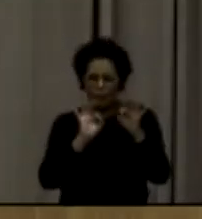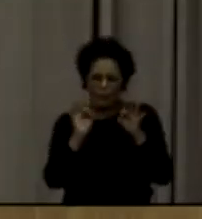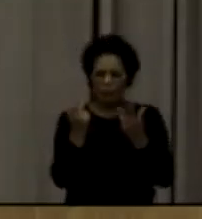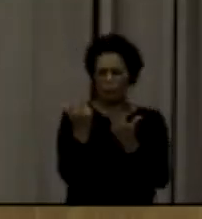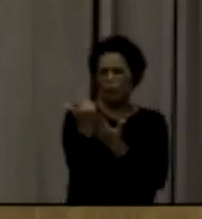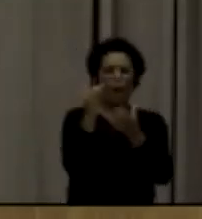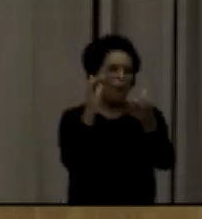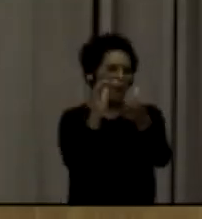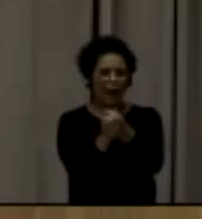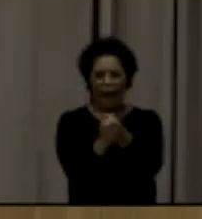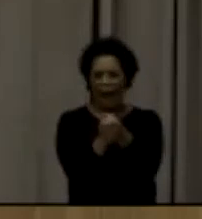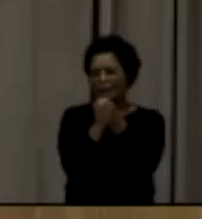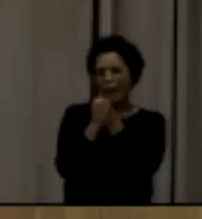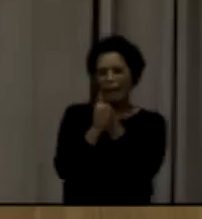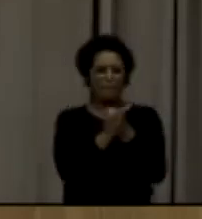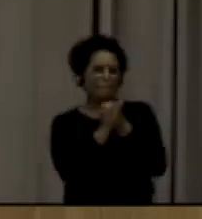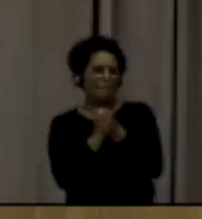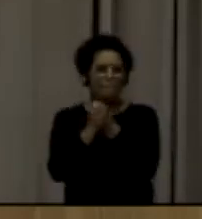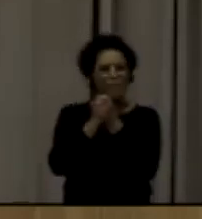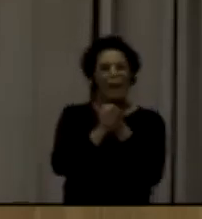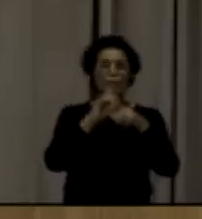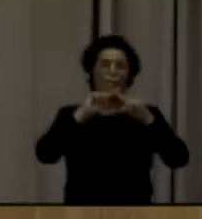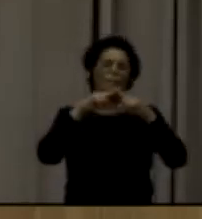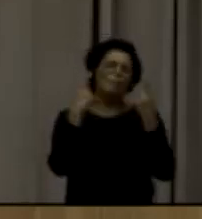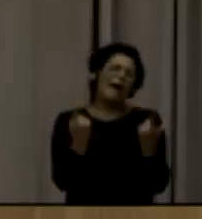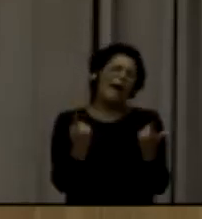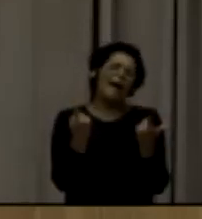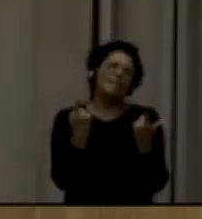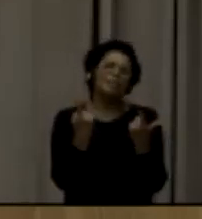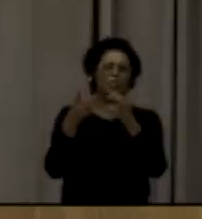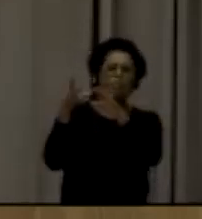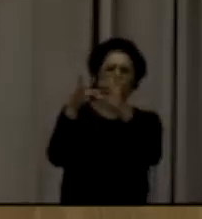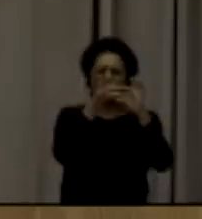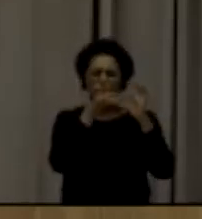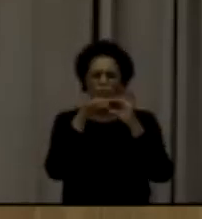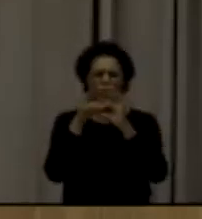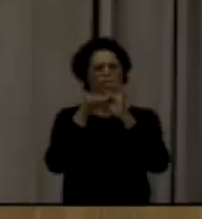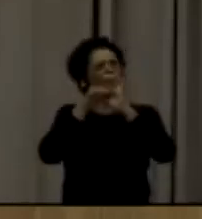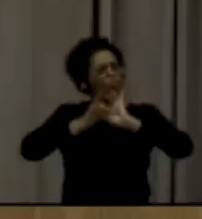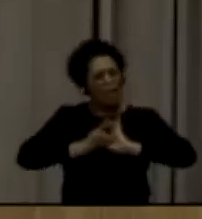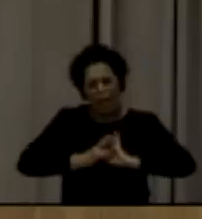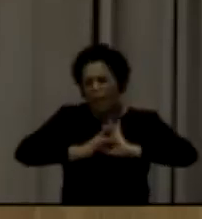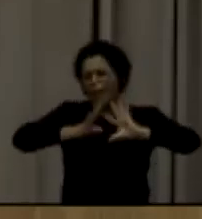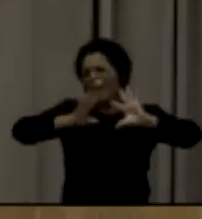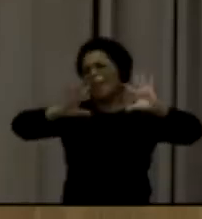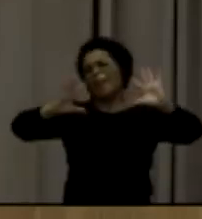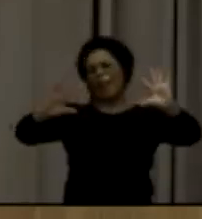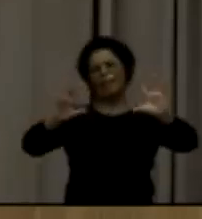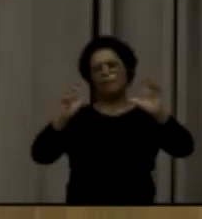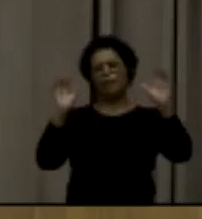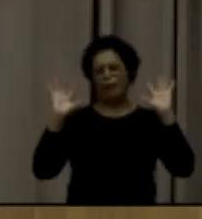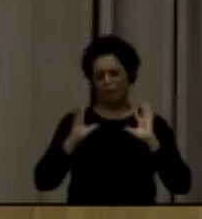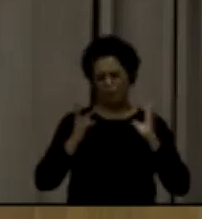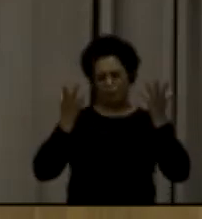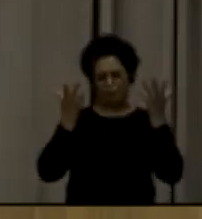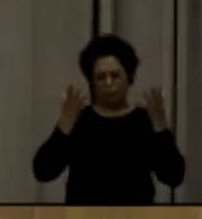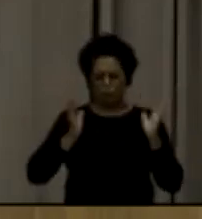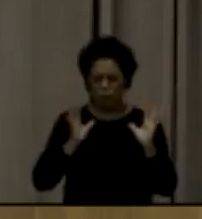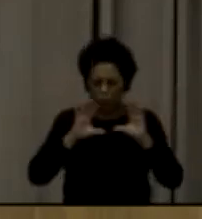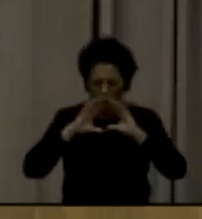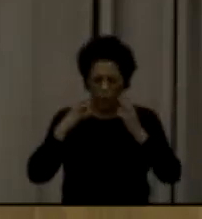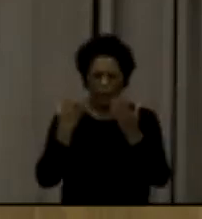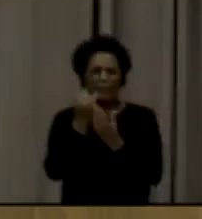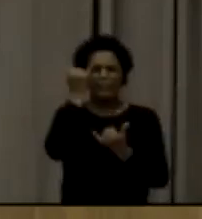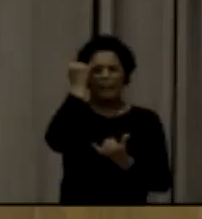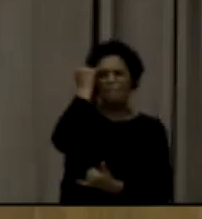casamento, mas nós queremos que sejamos bem o nível de estar à vontade, ou seja, uma grande assembleia com